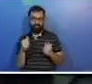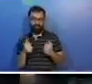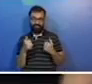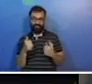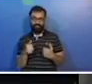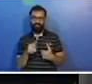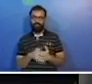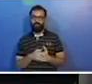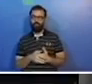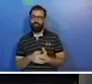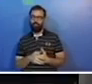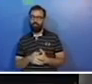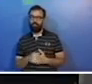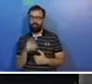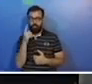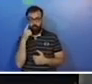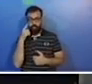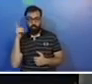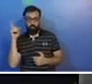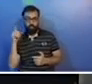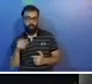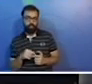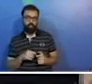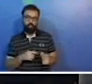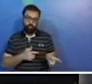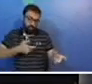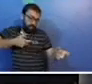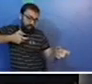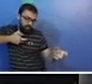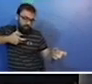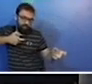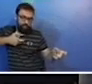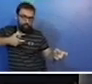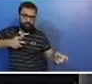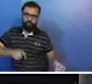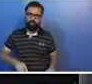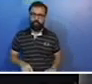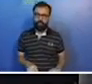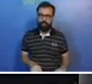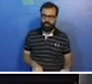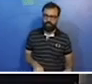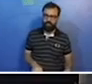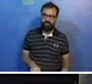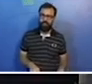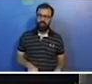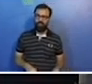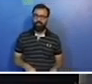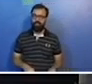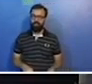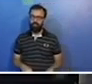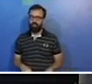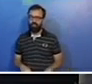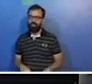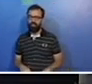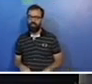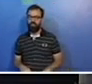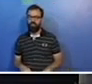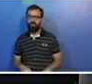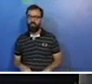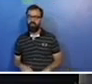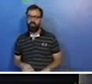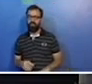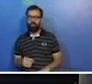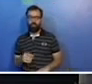dica, vocês estão percebendo que tem um caçador aqui? Lá na aula que fica no aplicativo do YouTube, se